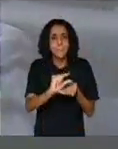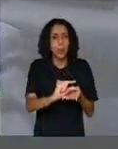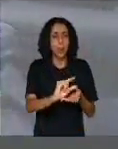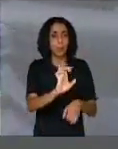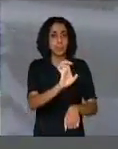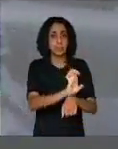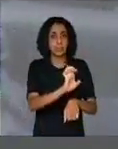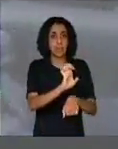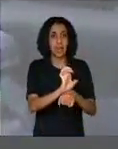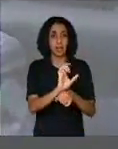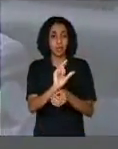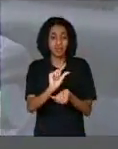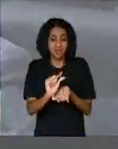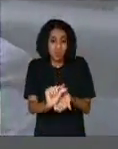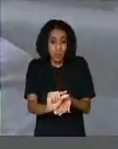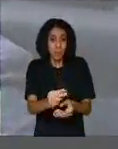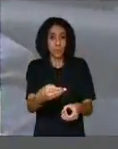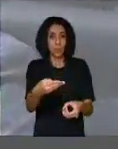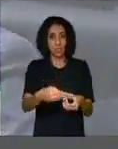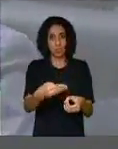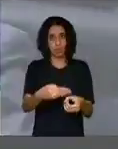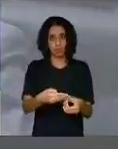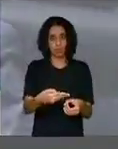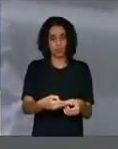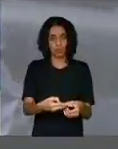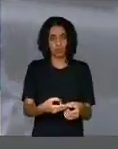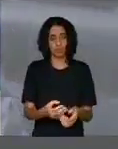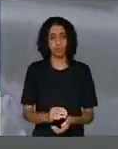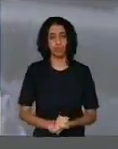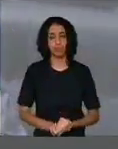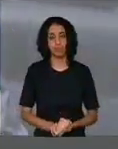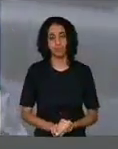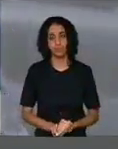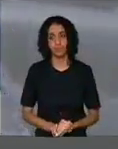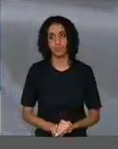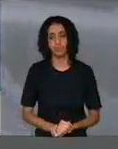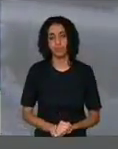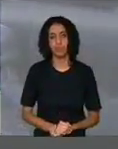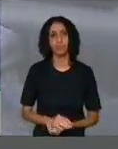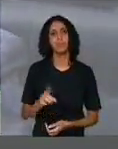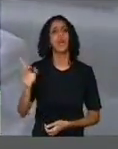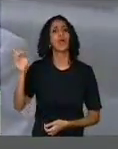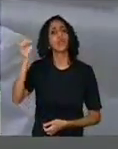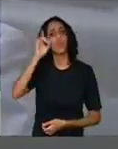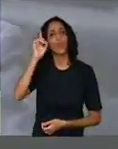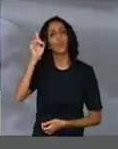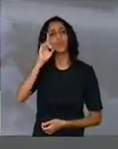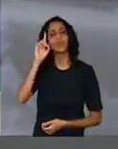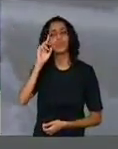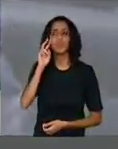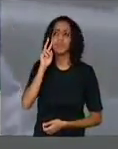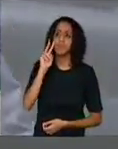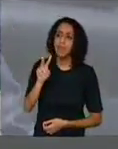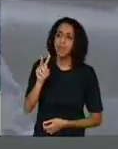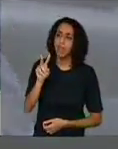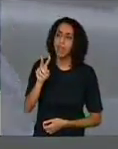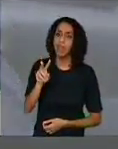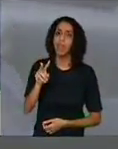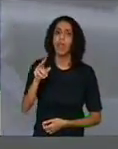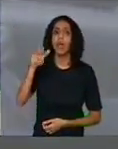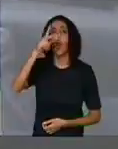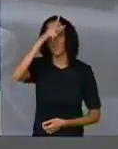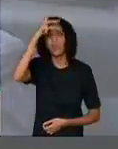uma parte mínima para os municípios. E nós assistimos diariamente os prefeitos aí